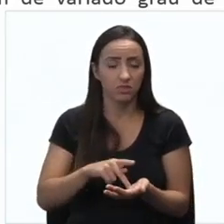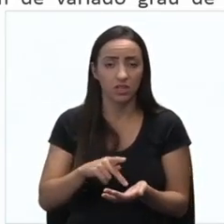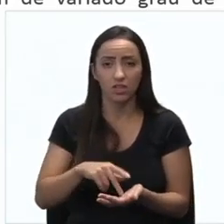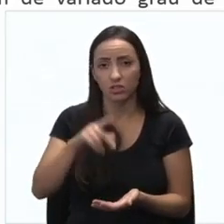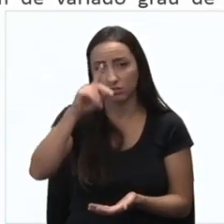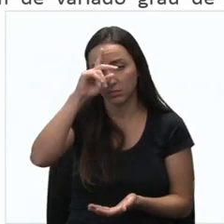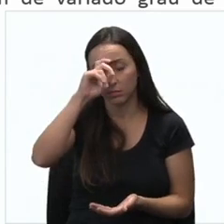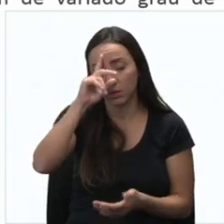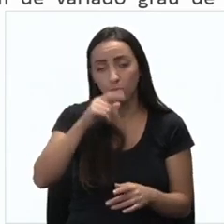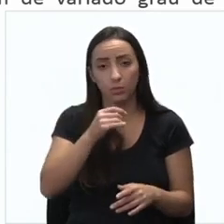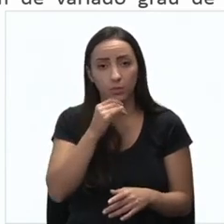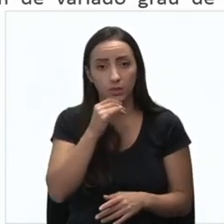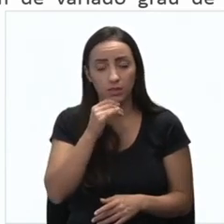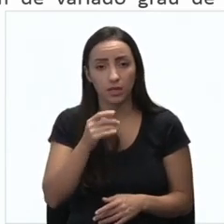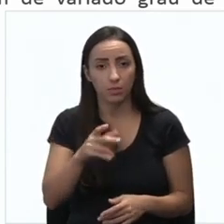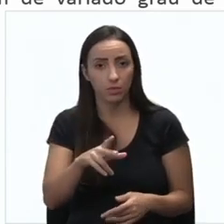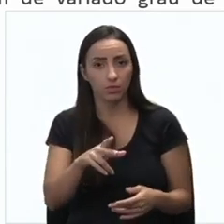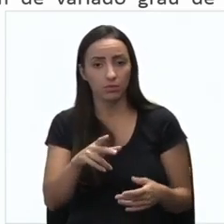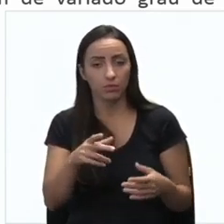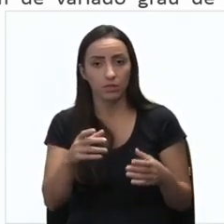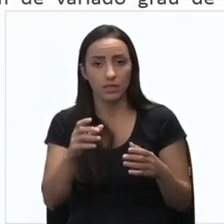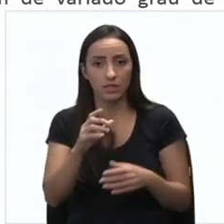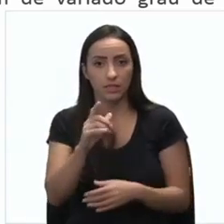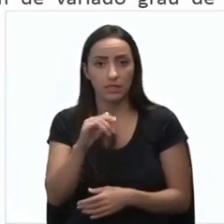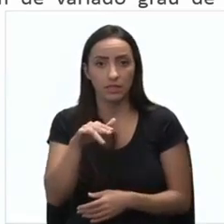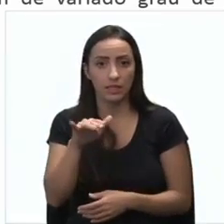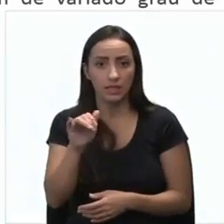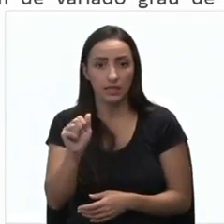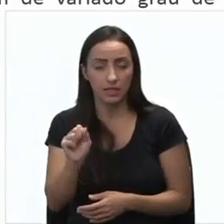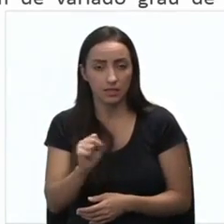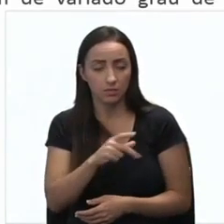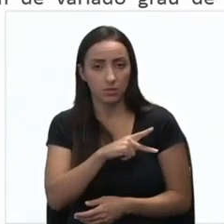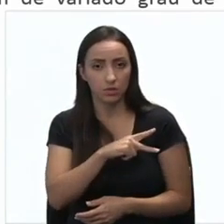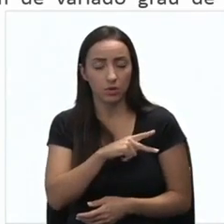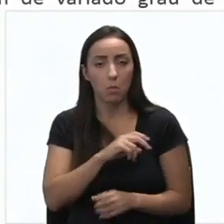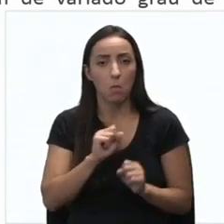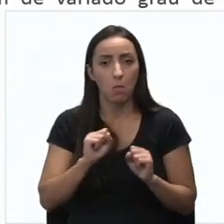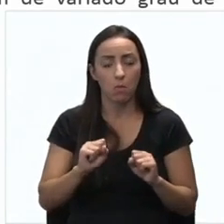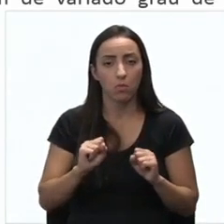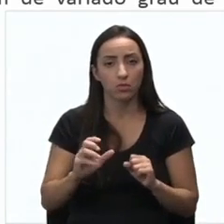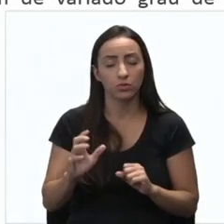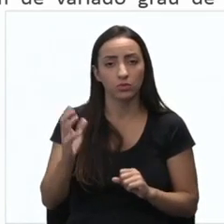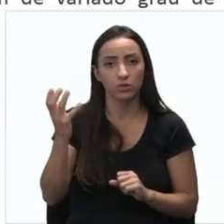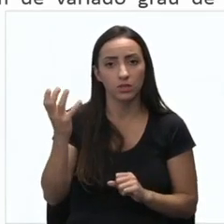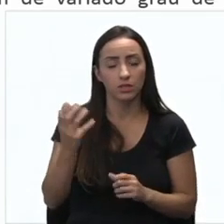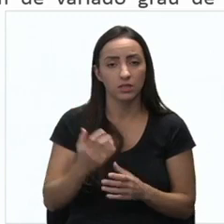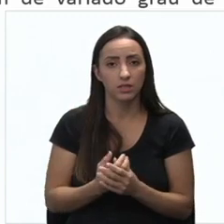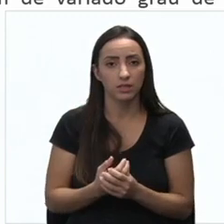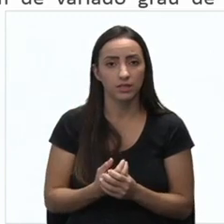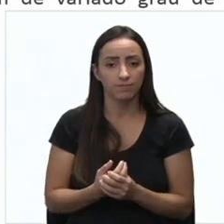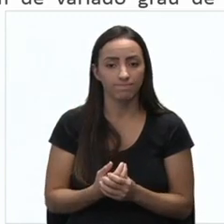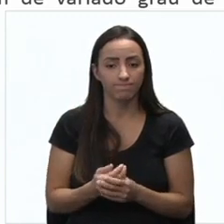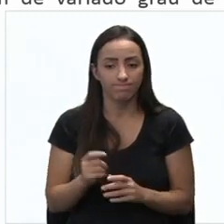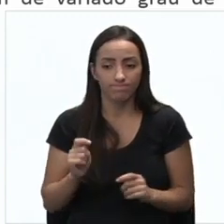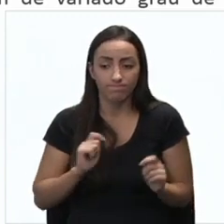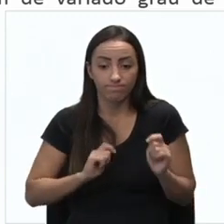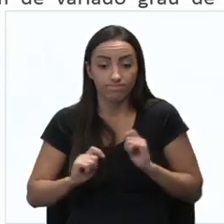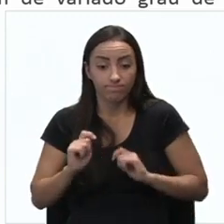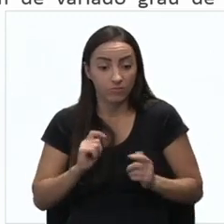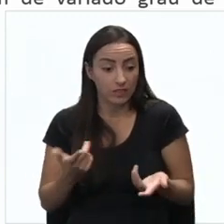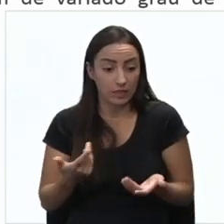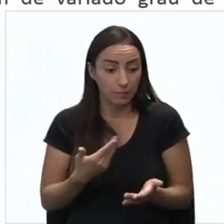saúde. Nas instituições particulares, pode ocorrer aí uma insegurança, por exemplo, em